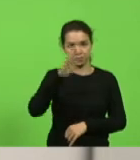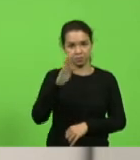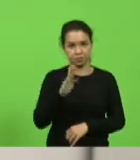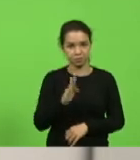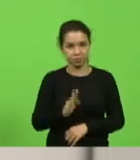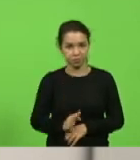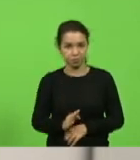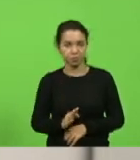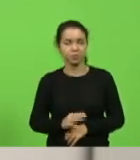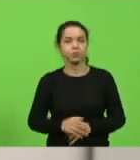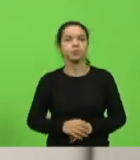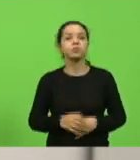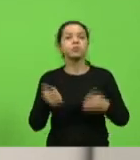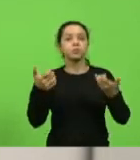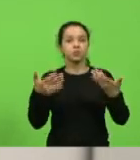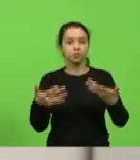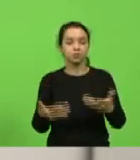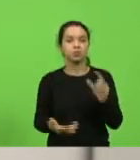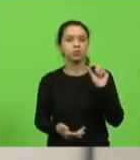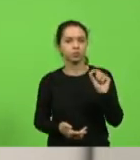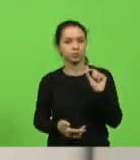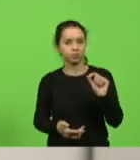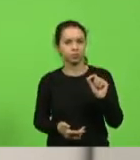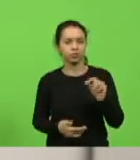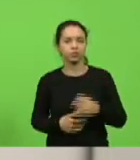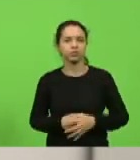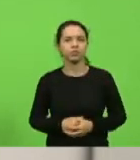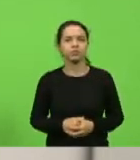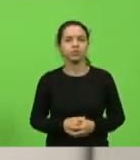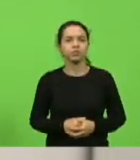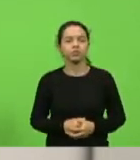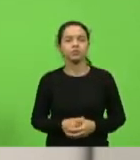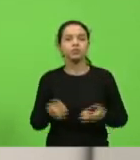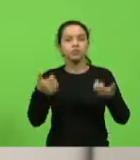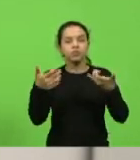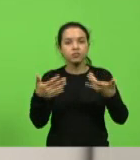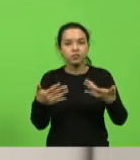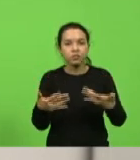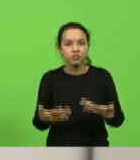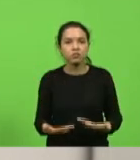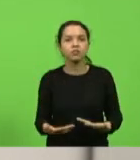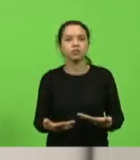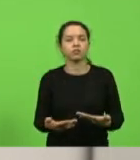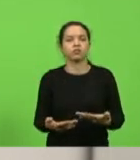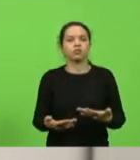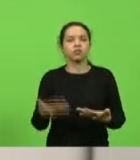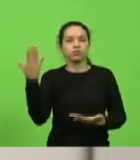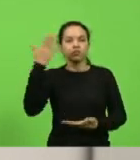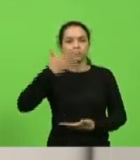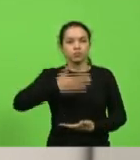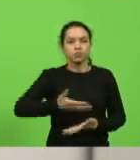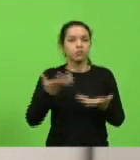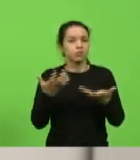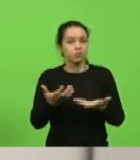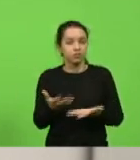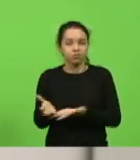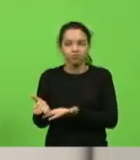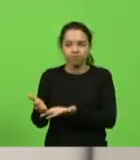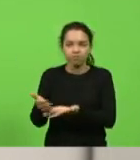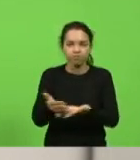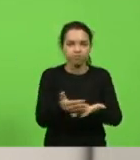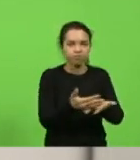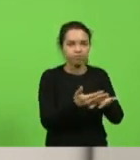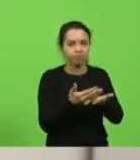enfatizou que, abre aspas, na tentativa de elucidar os fatos, não foram aptas a colher elementos que permitam a